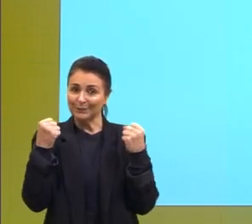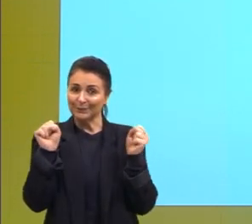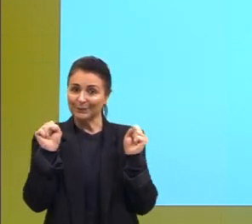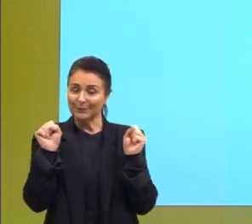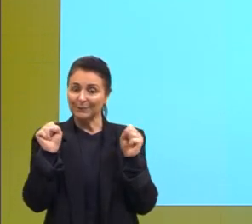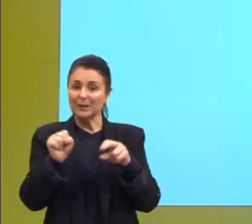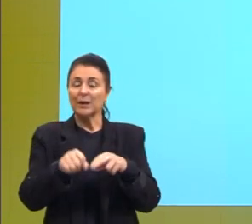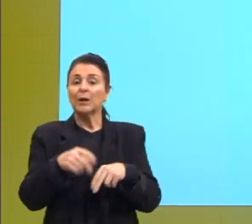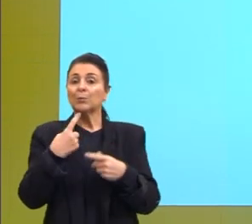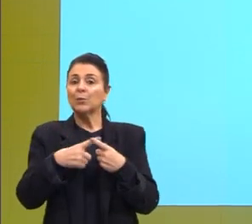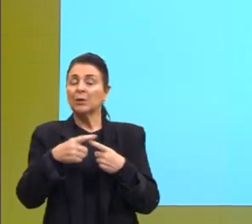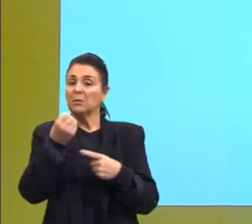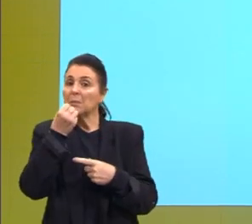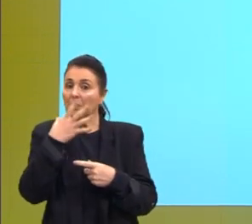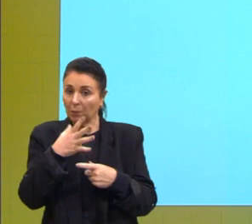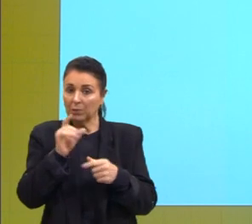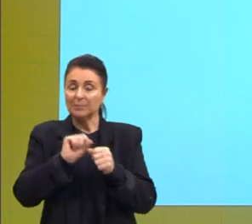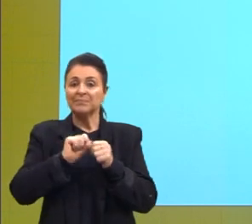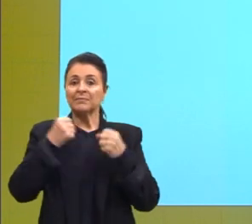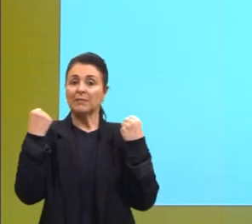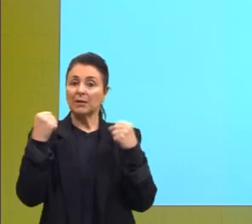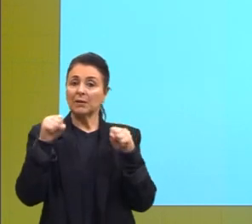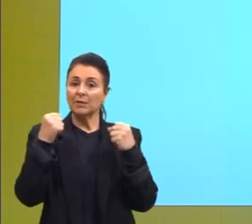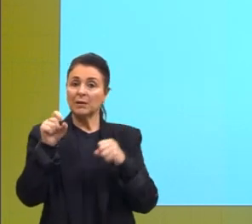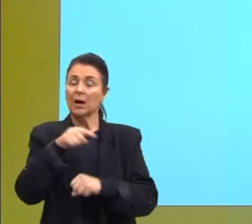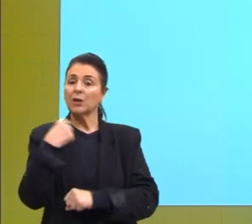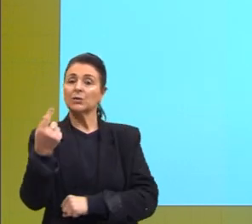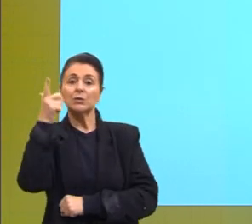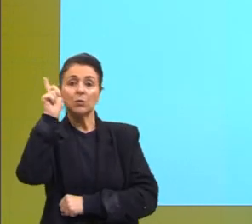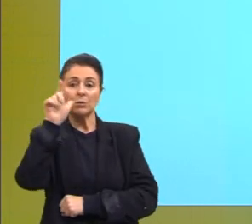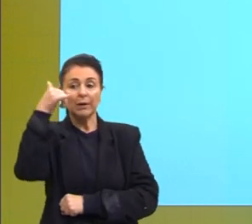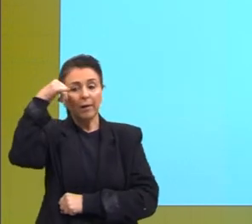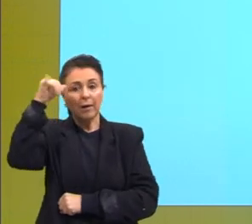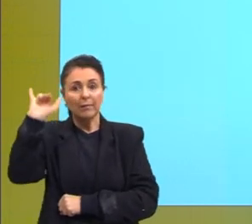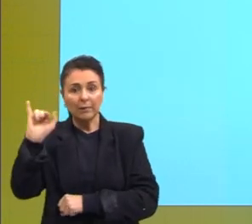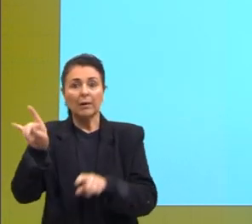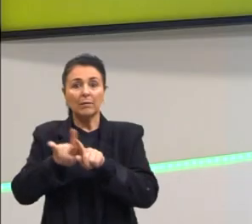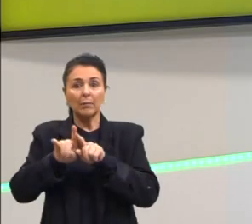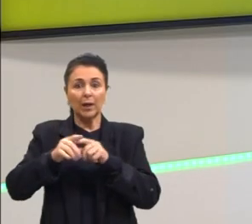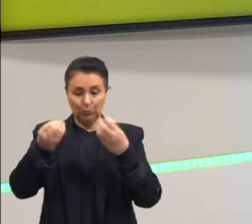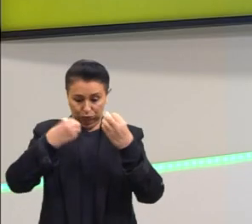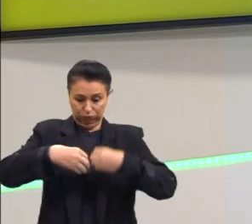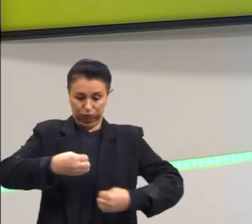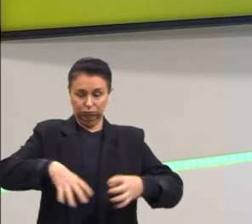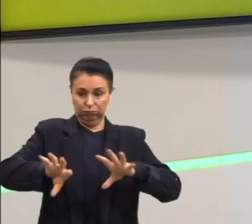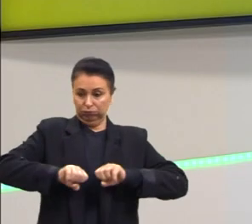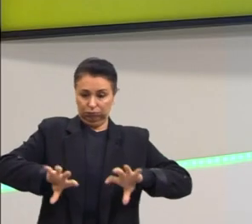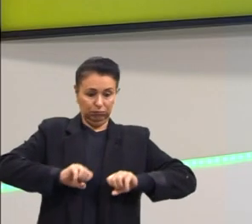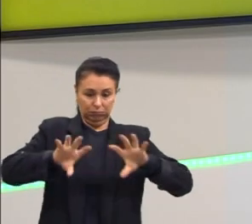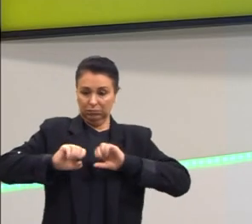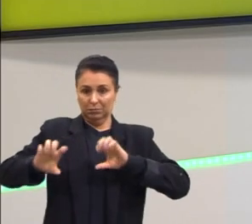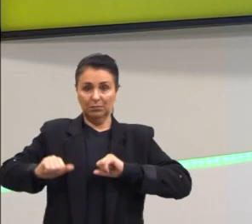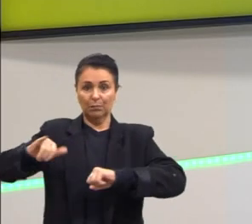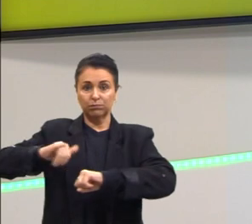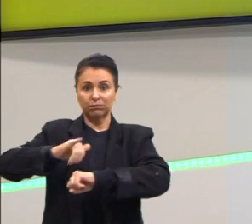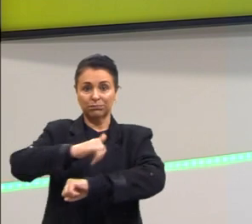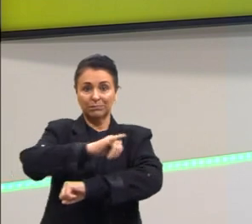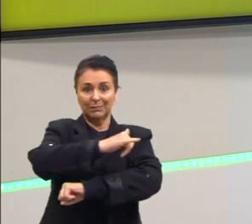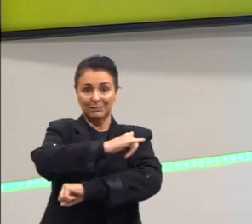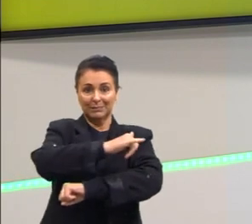os benefícios dos exercícios a gente consegue evitar essa geração de acumula é esse ganho de peso através do